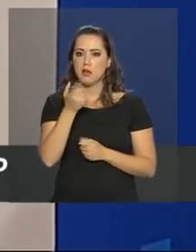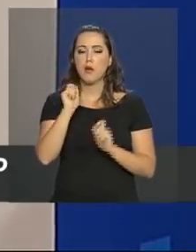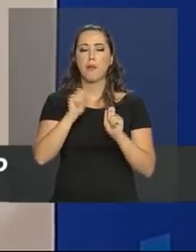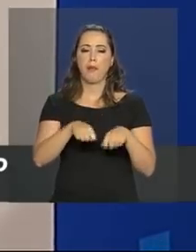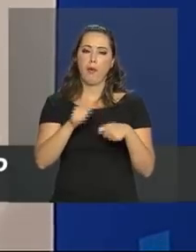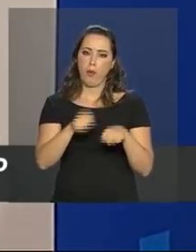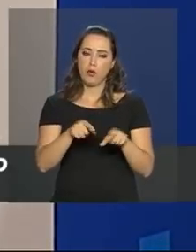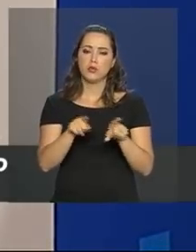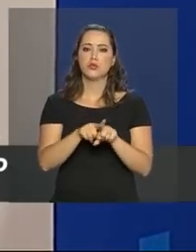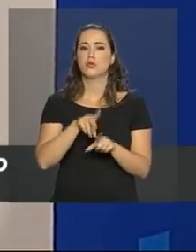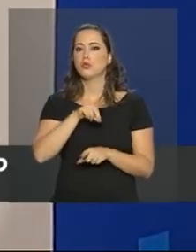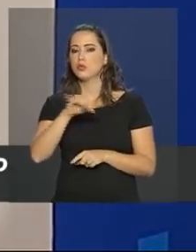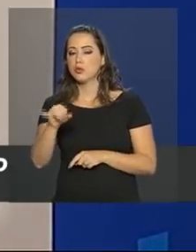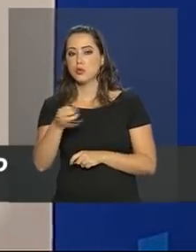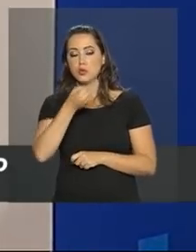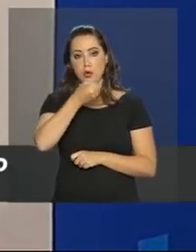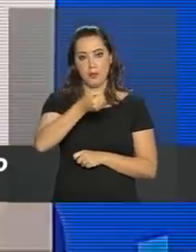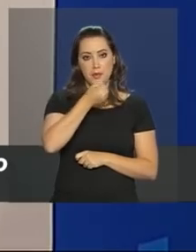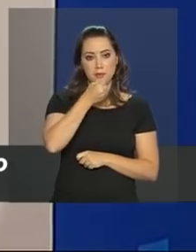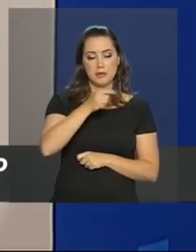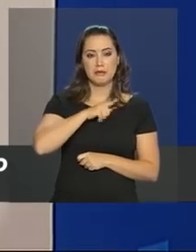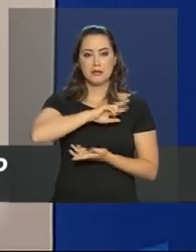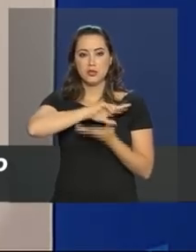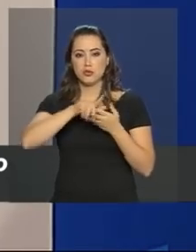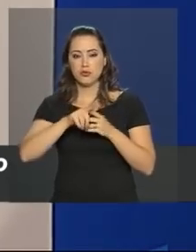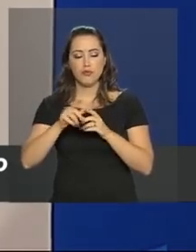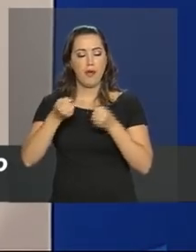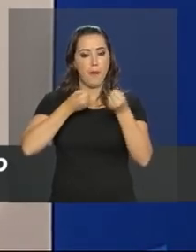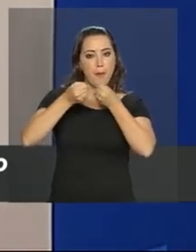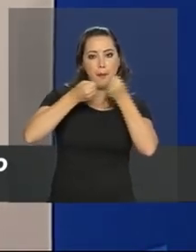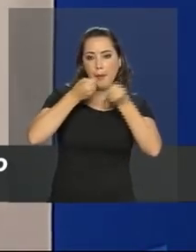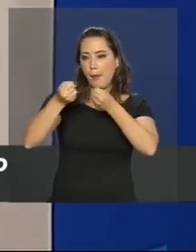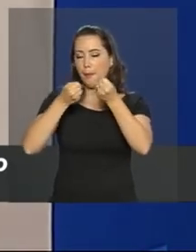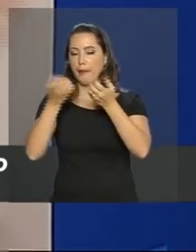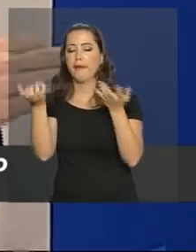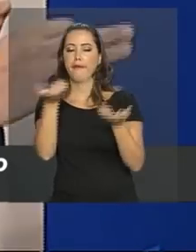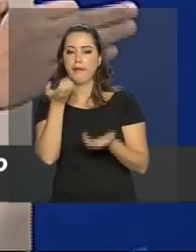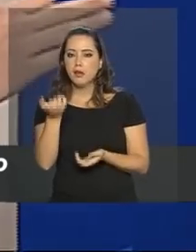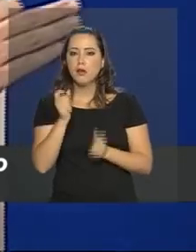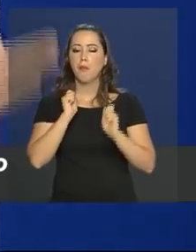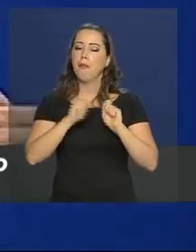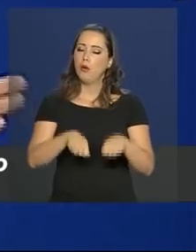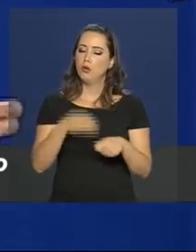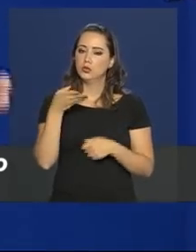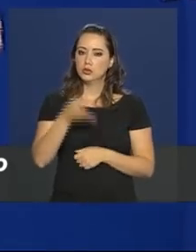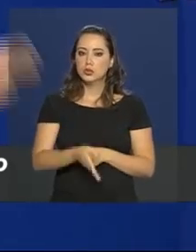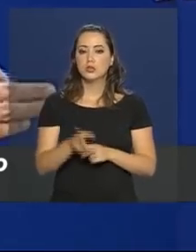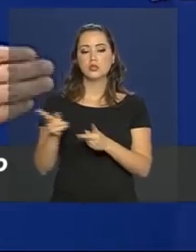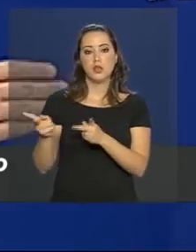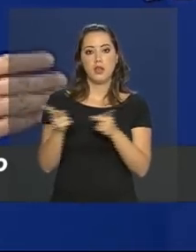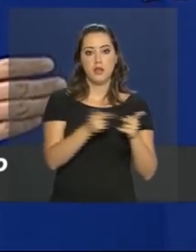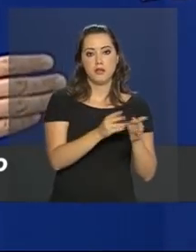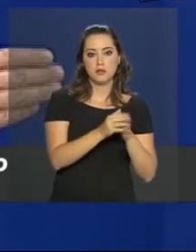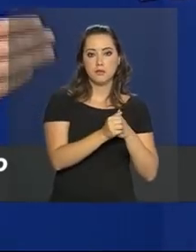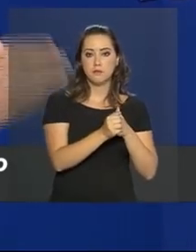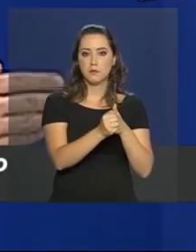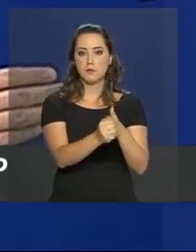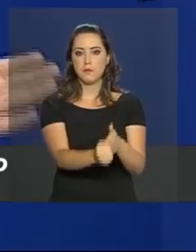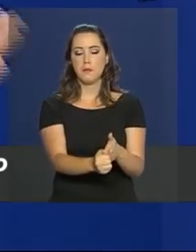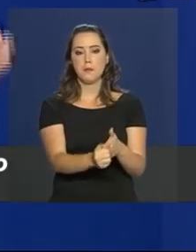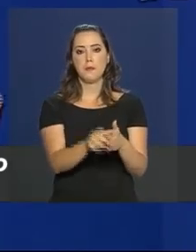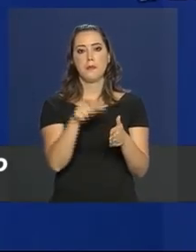sabe que é um dia que a imprensa como de todos os jornais em que está à disposição vai ter essa essa visita guiada pra